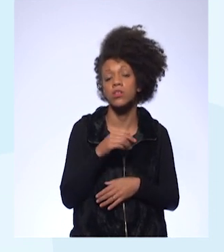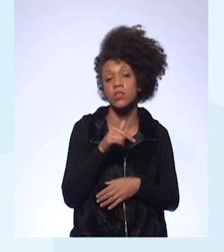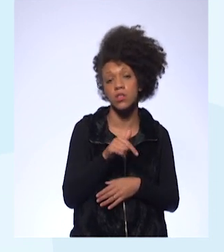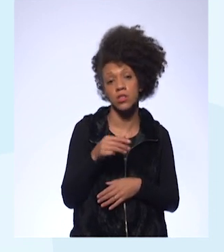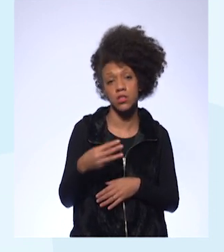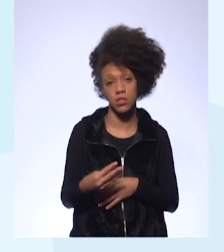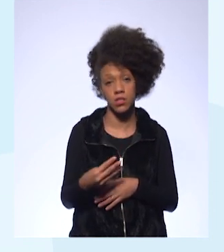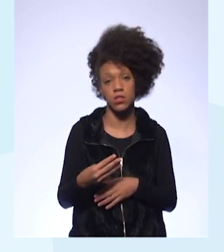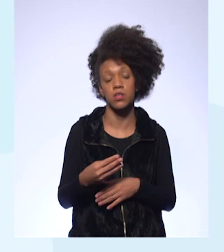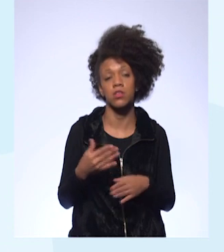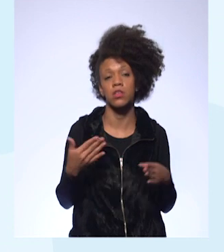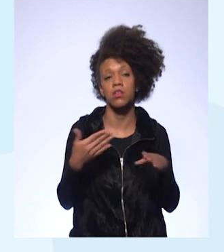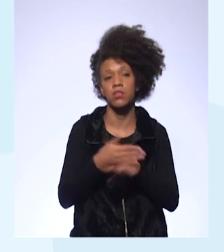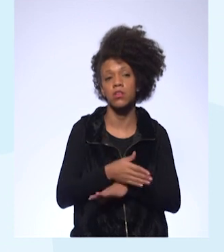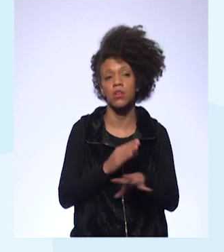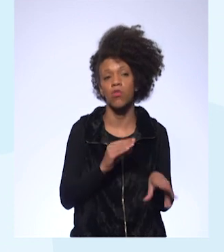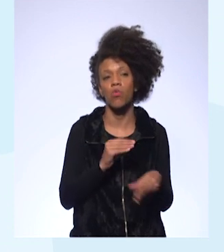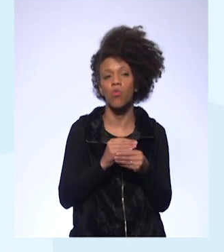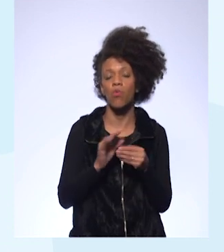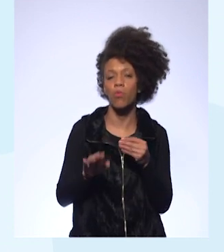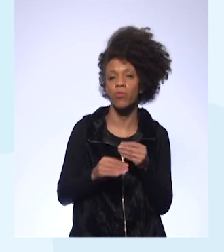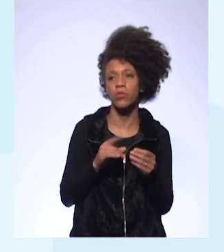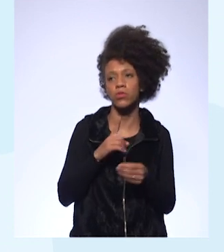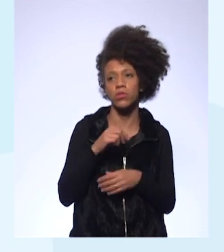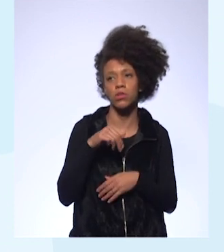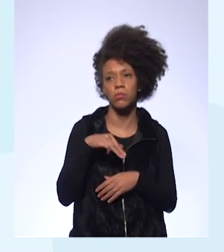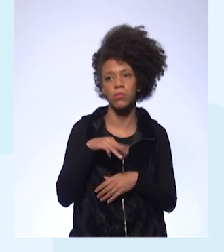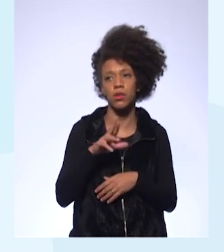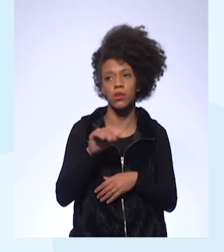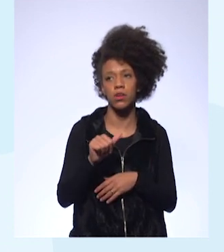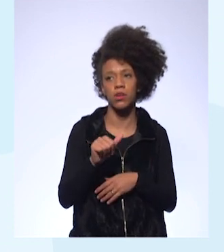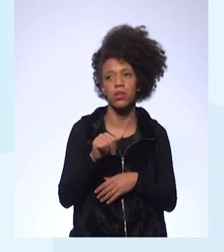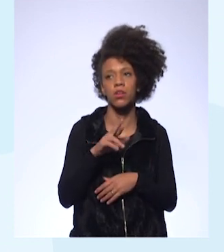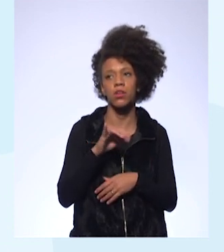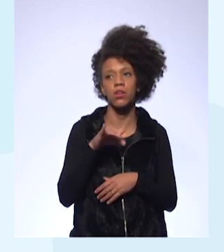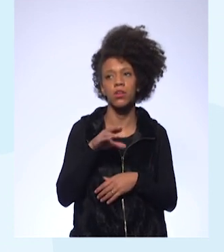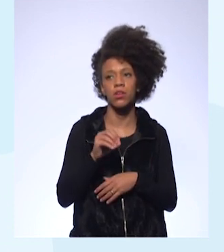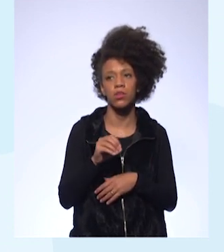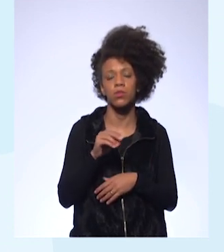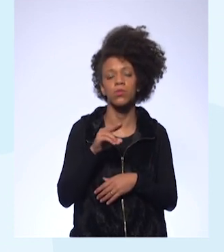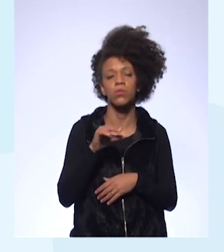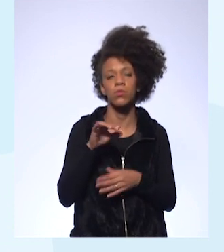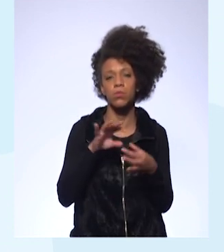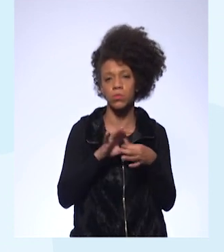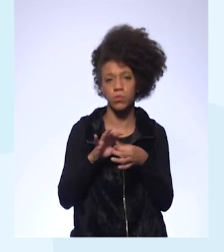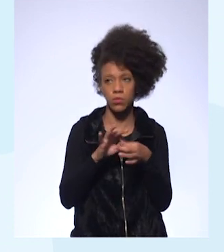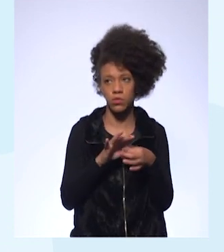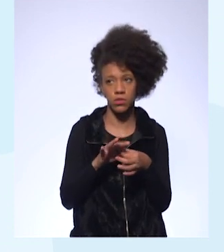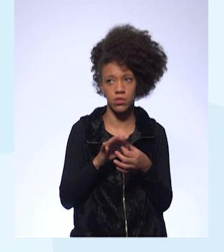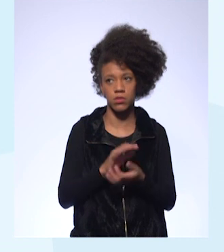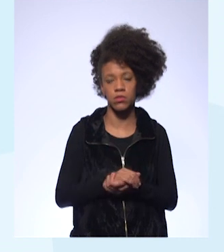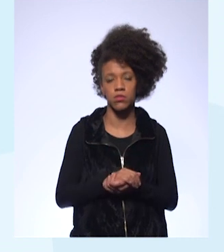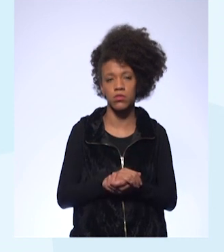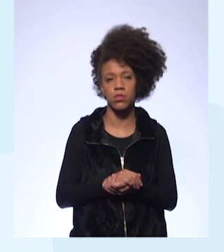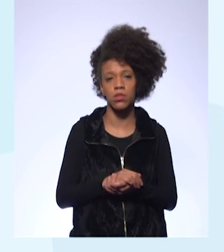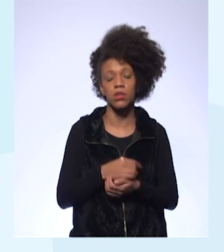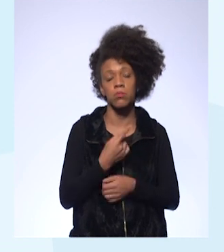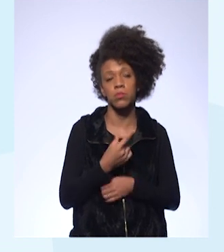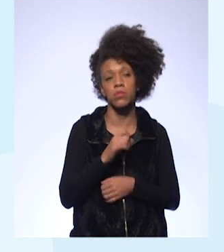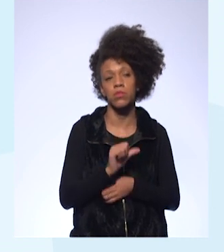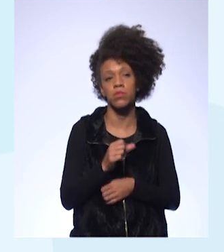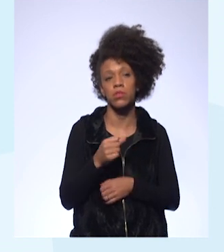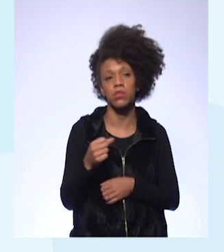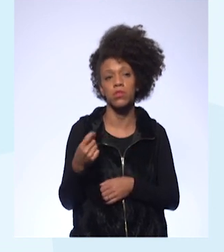73 vai entrar outros países, Dinamarca, Irlanda e Reino Unido, que saiu em 31 de janeiro de 2020. Em